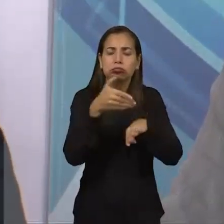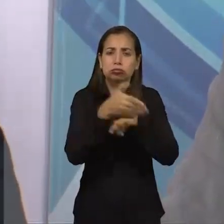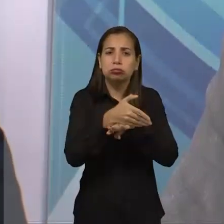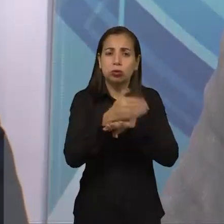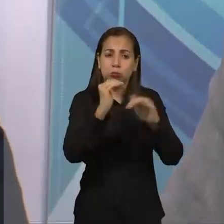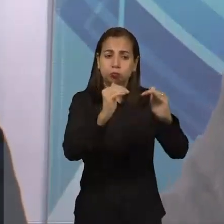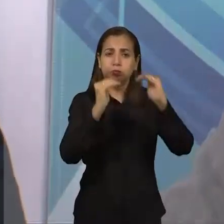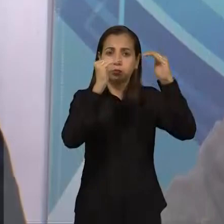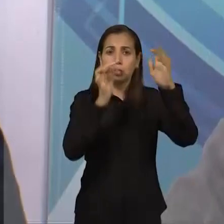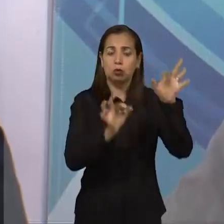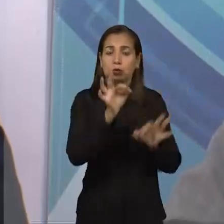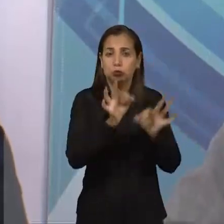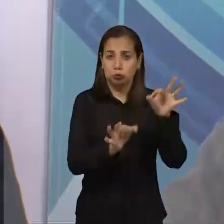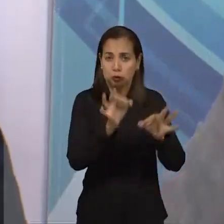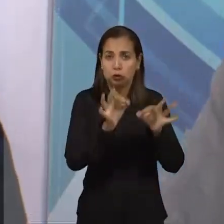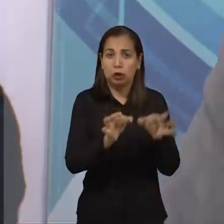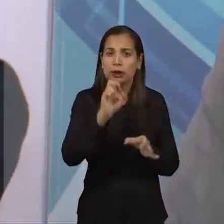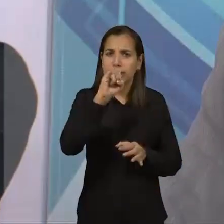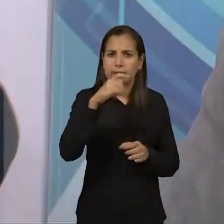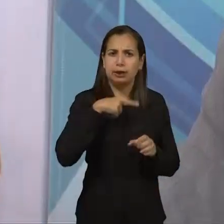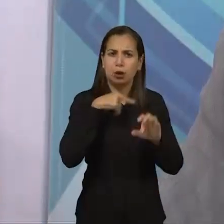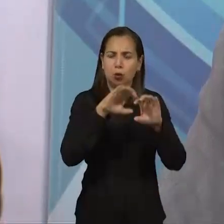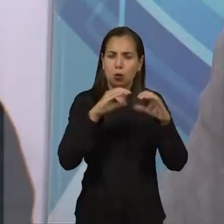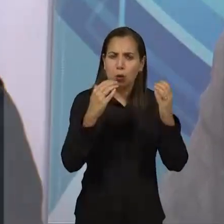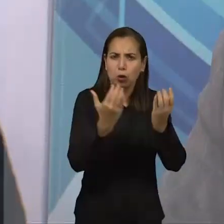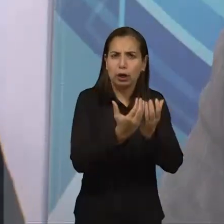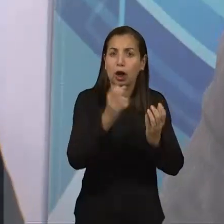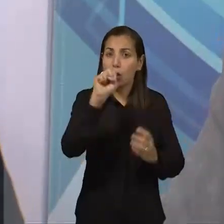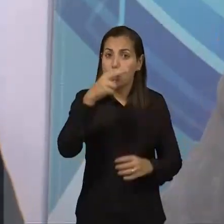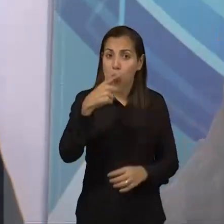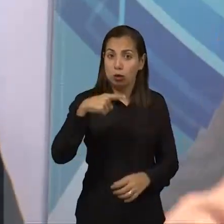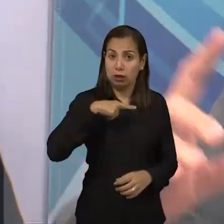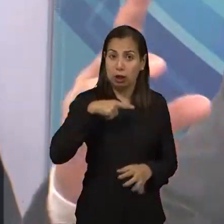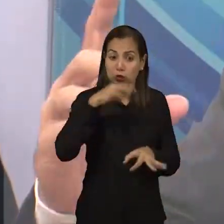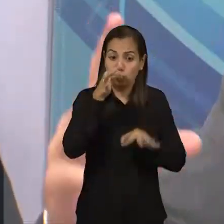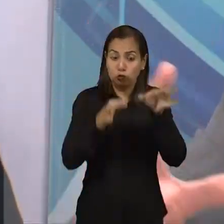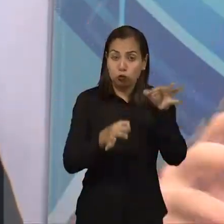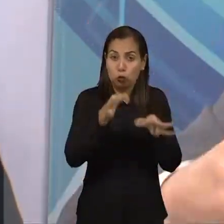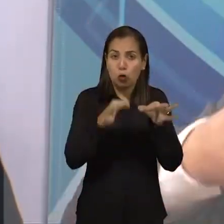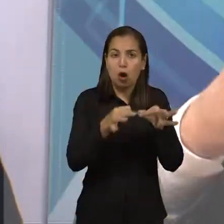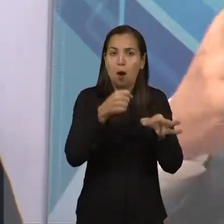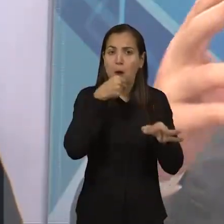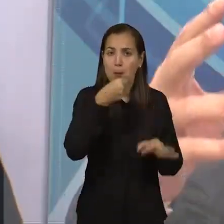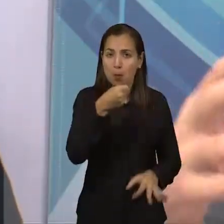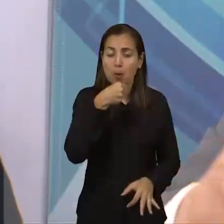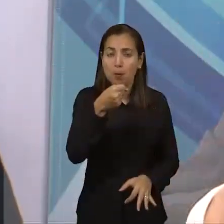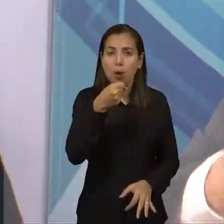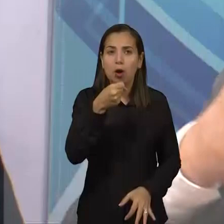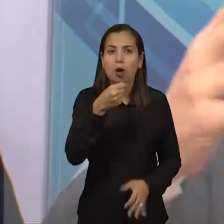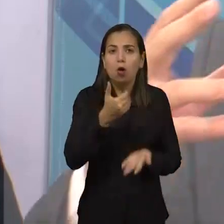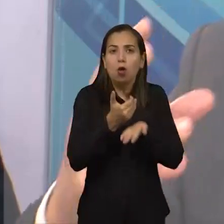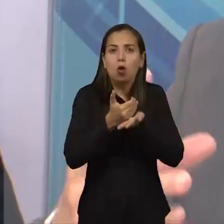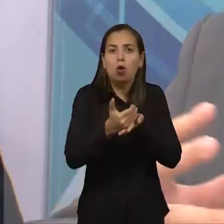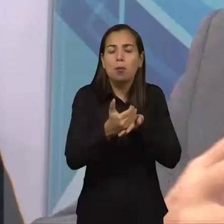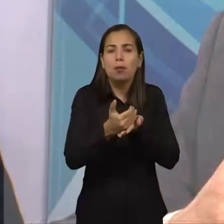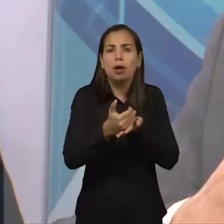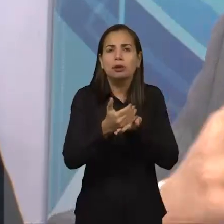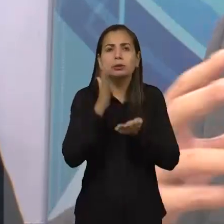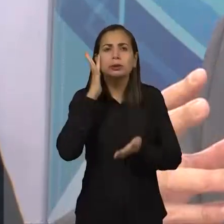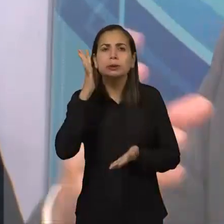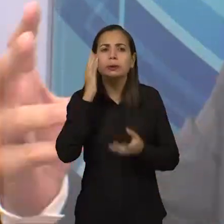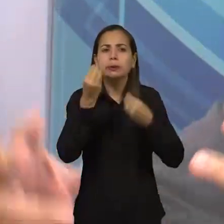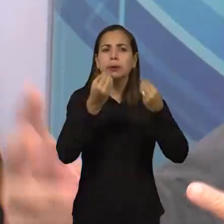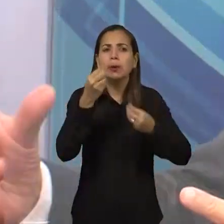causa, ou Congresso, mas quando chega uma causa, os jornalistas já começam a imaginar as posições